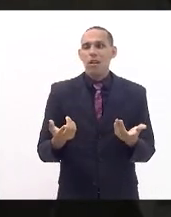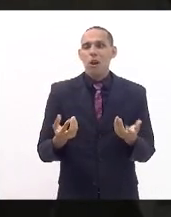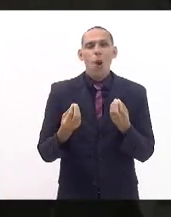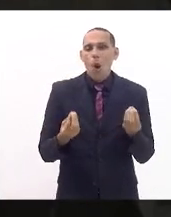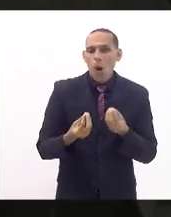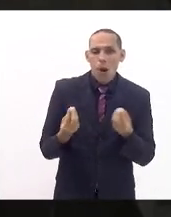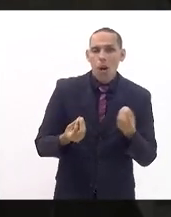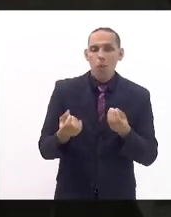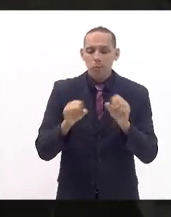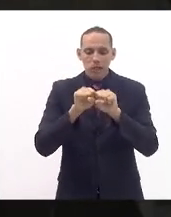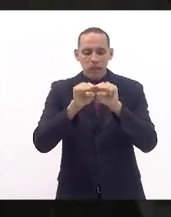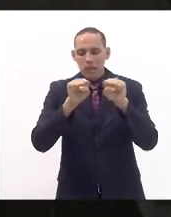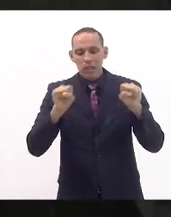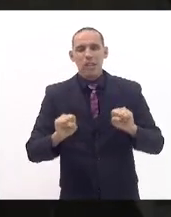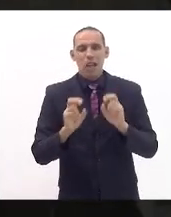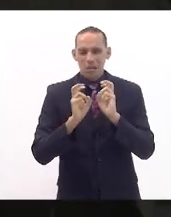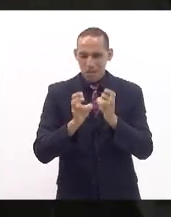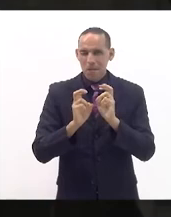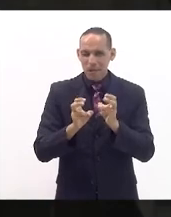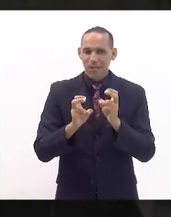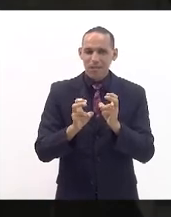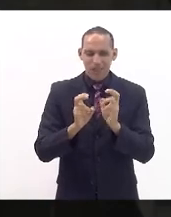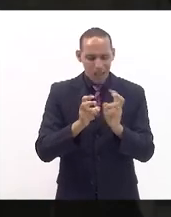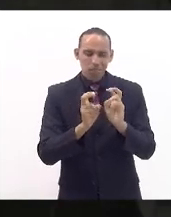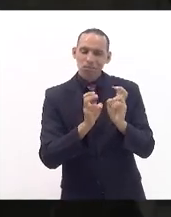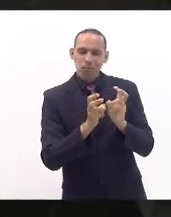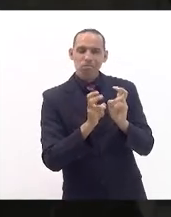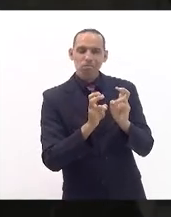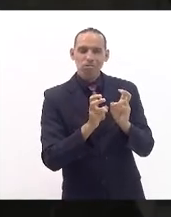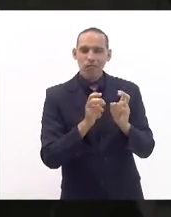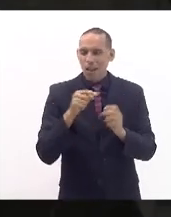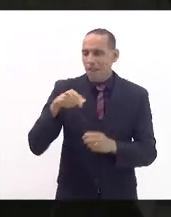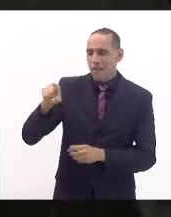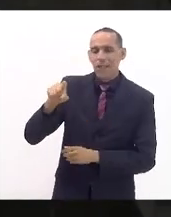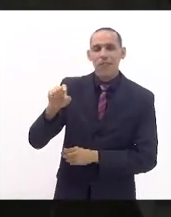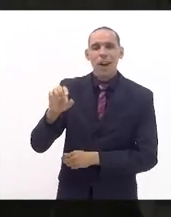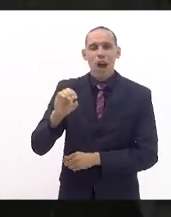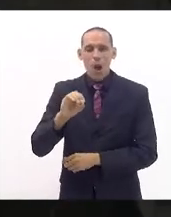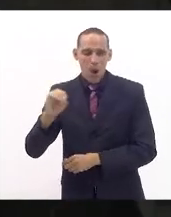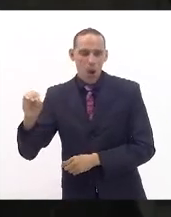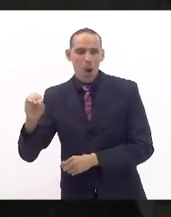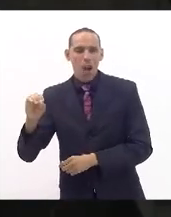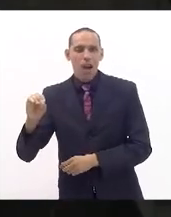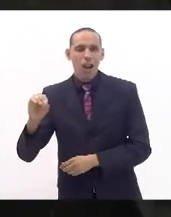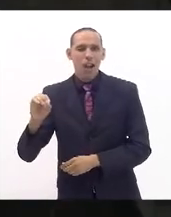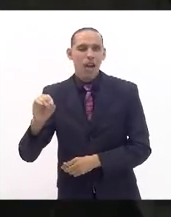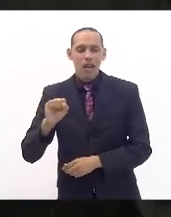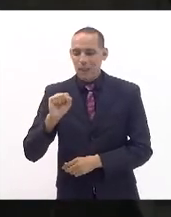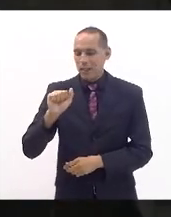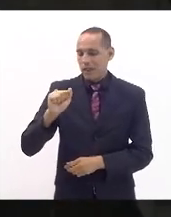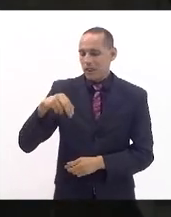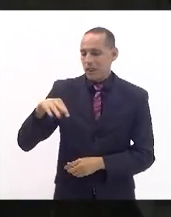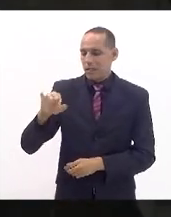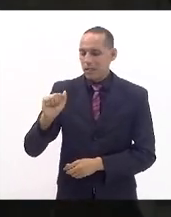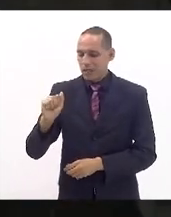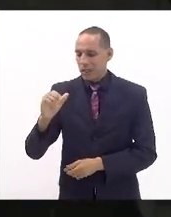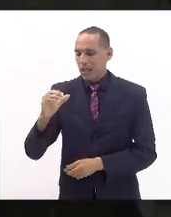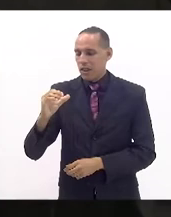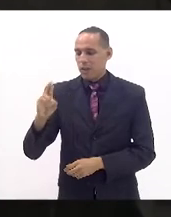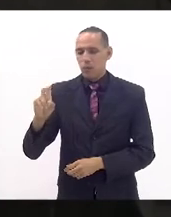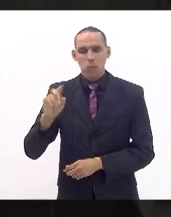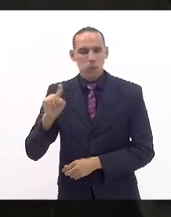ferroviário, isto é, o trem para a Zona Oeste, para Santa Cruz e para Japeri e para